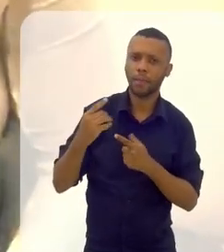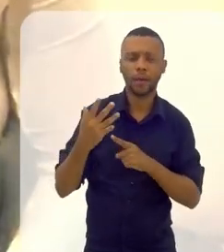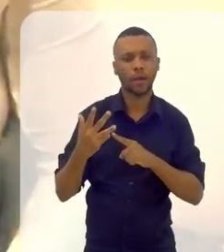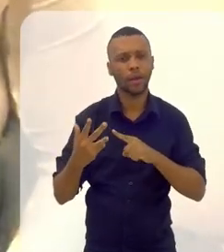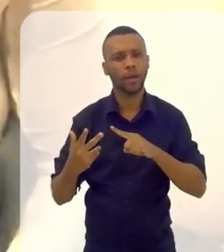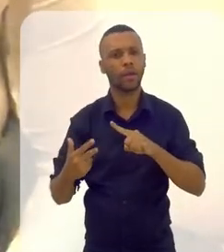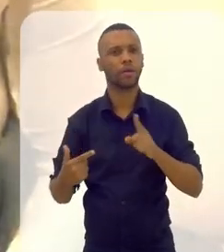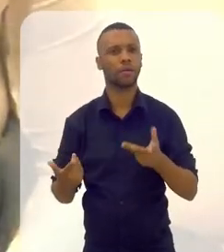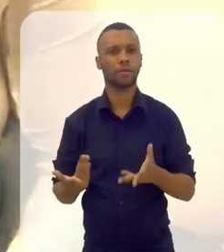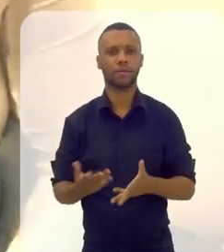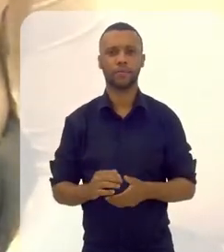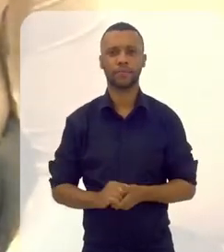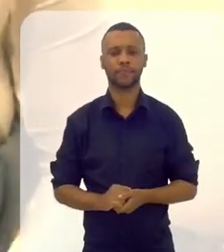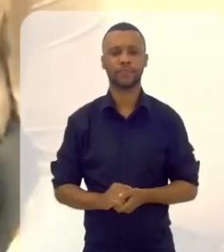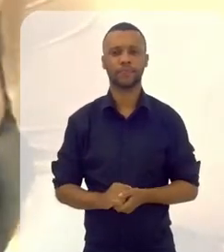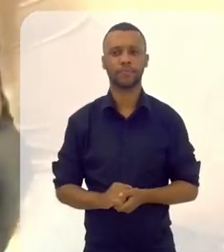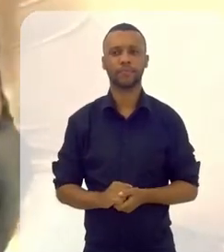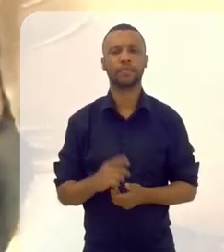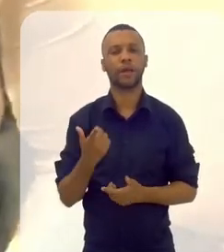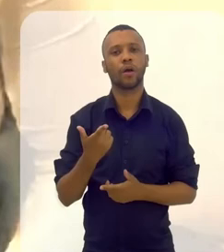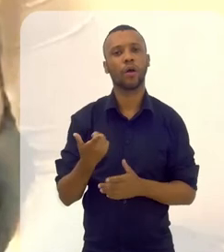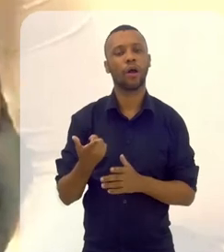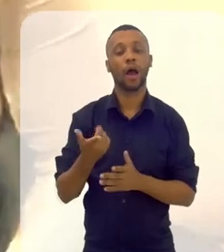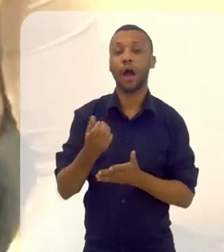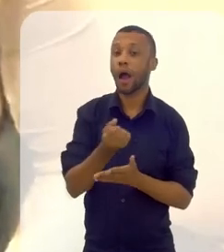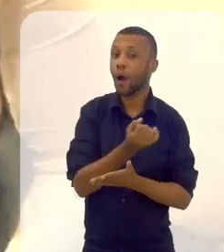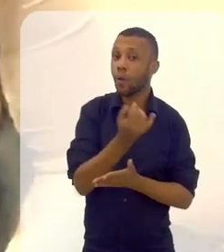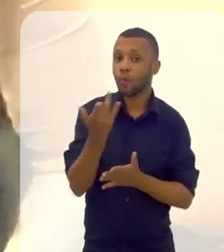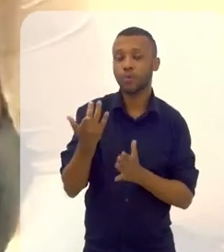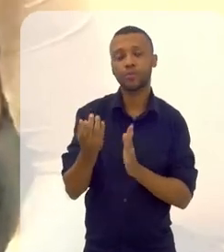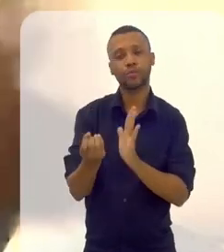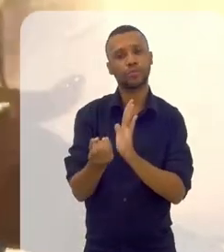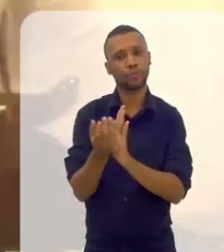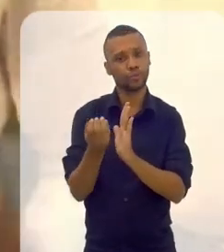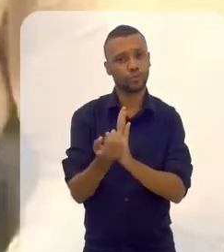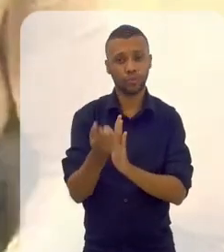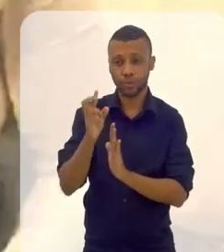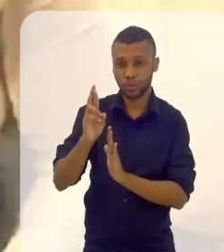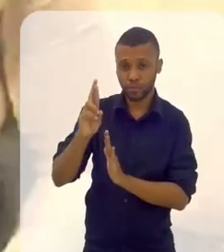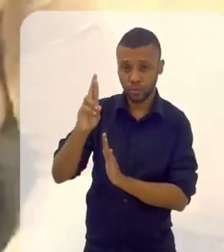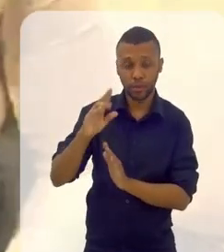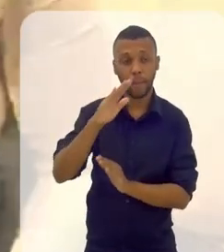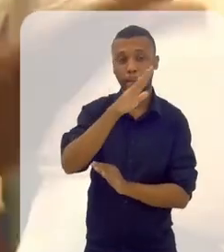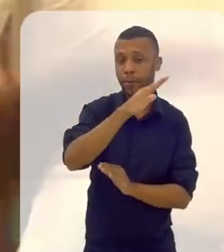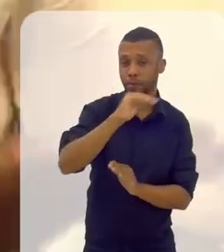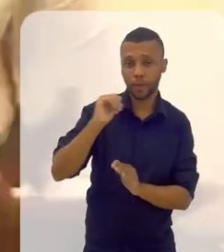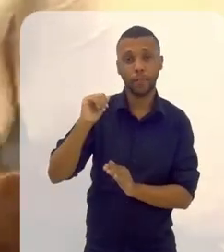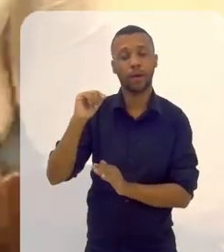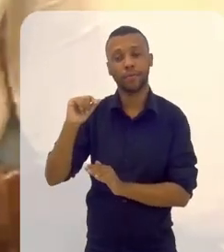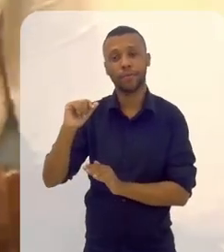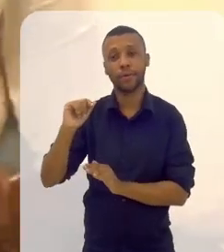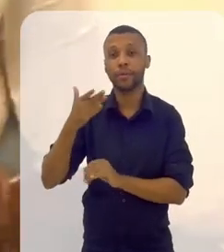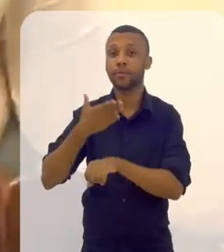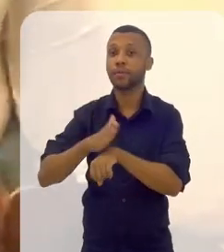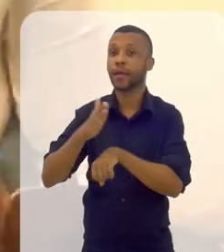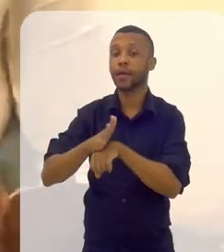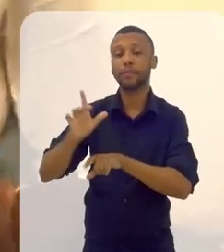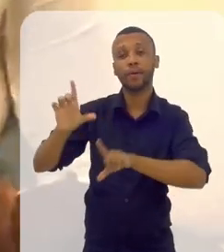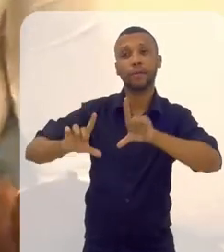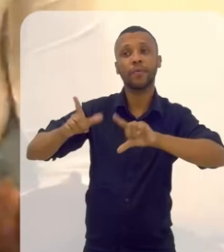E aí uns produtores foram ver e foi quando me chamaram para fazer o teste para